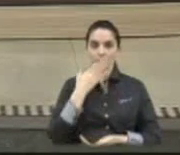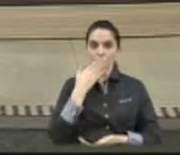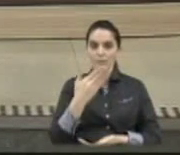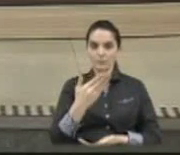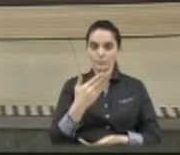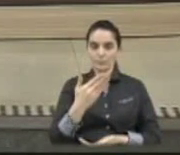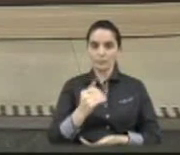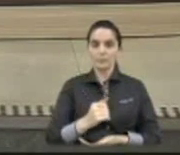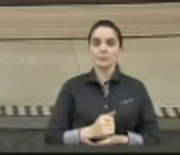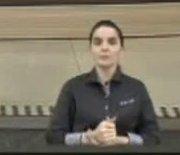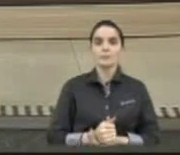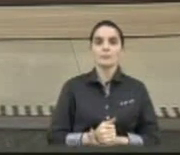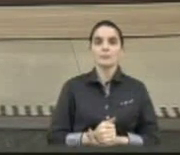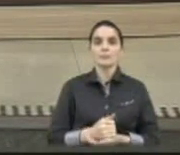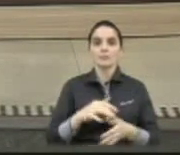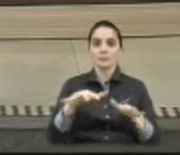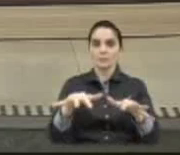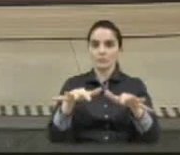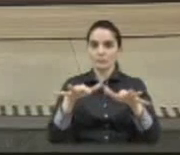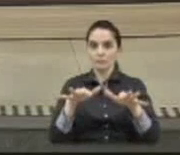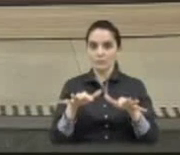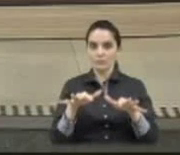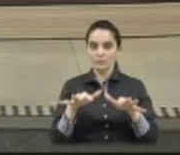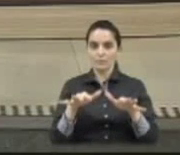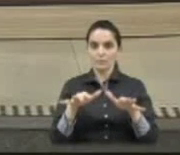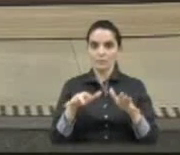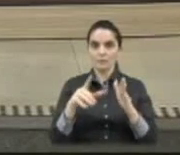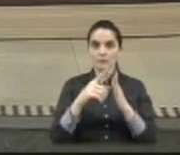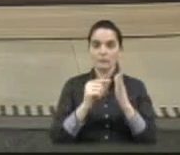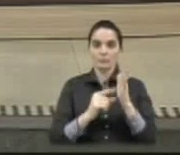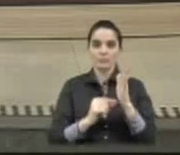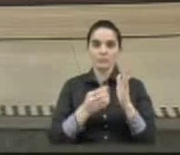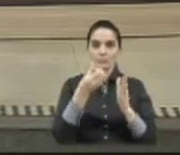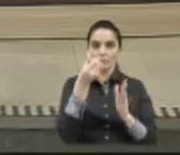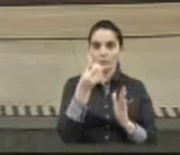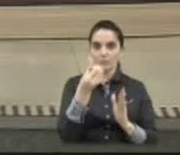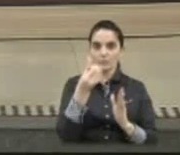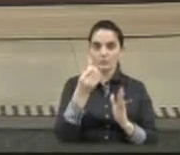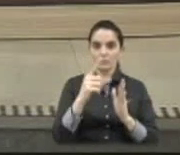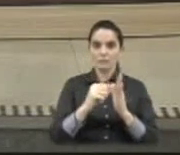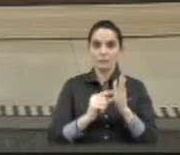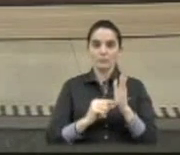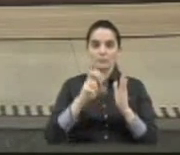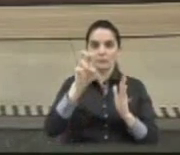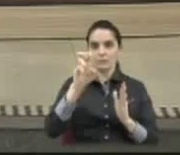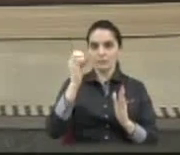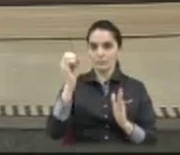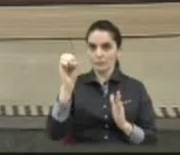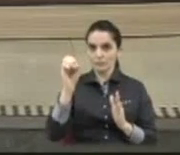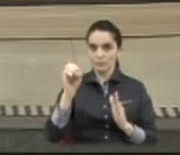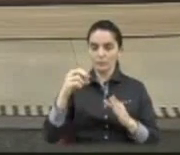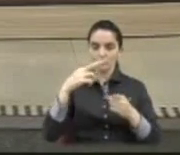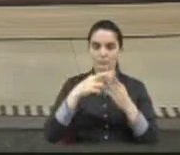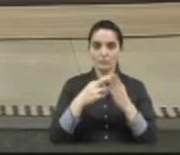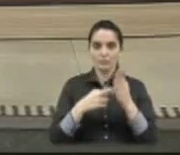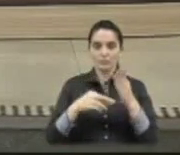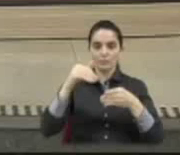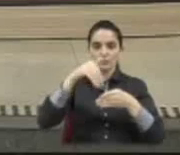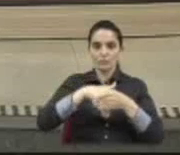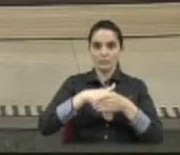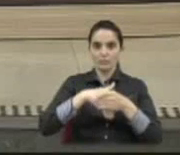Requerimento. Requeremos ao plenário, nos termos do inciso 6º do artigo 58 do Regimento Interno da Câmara Municipal de Limeira,